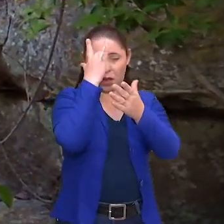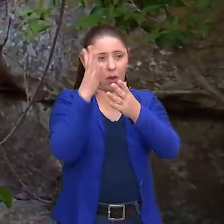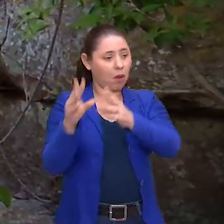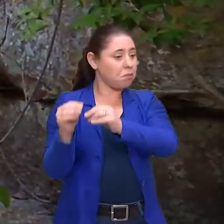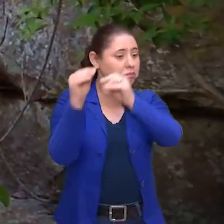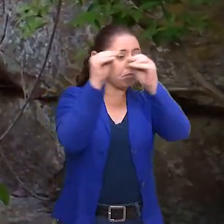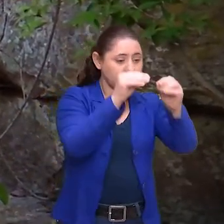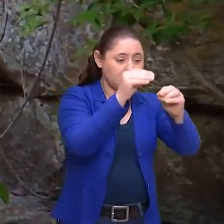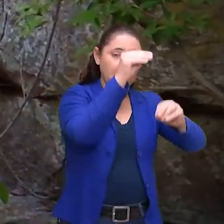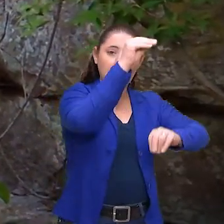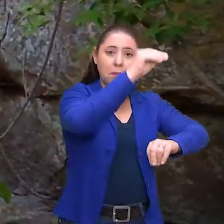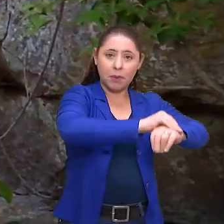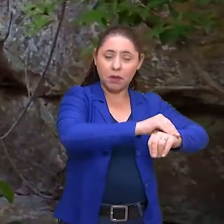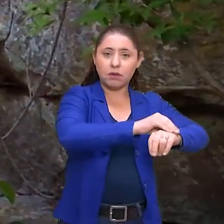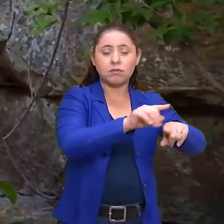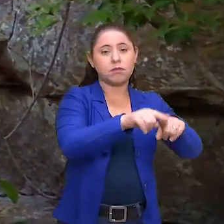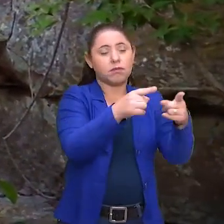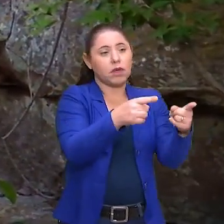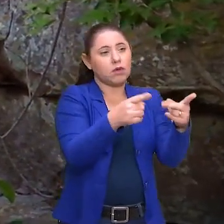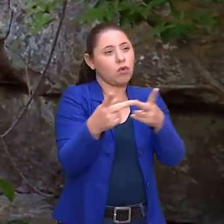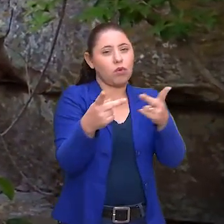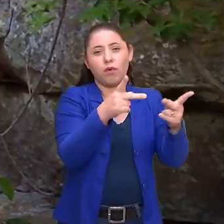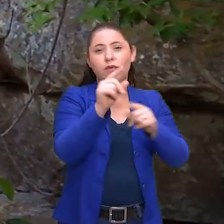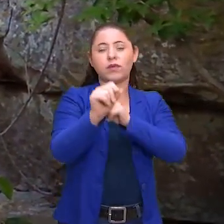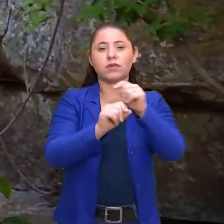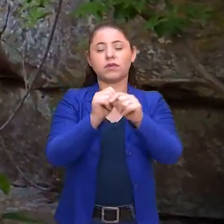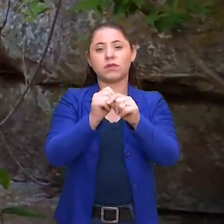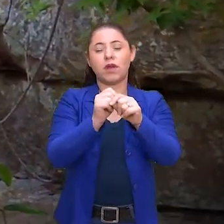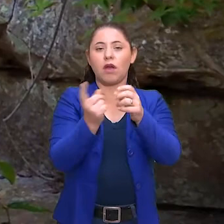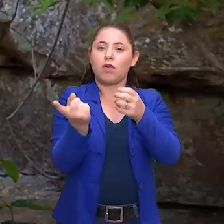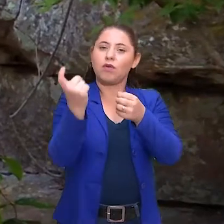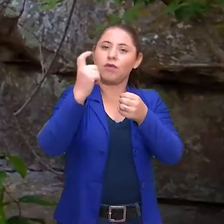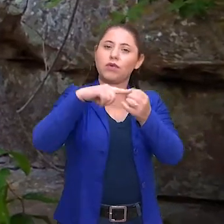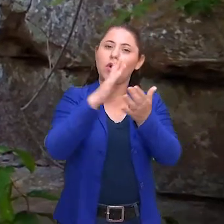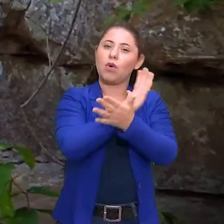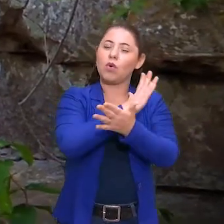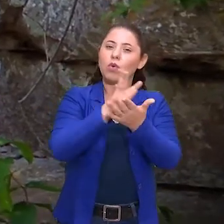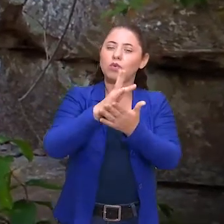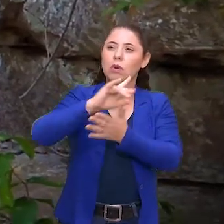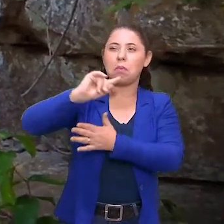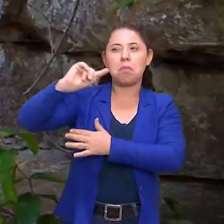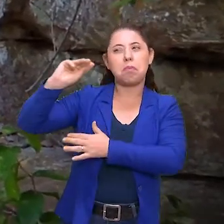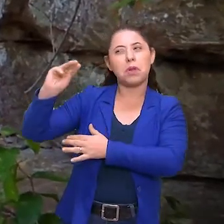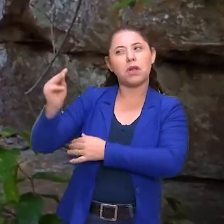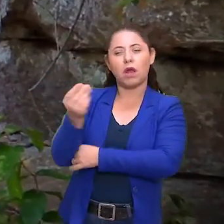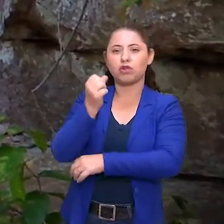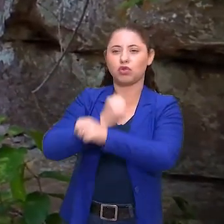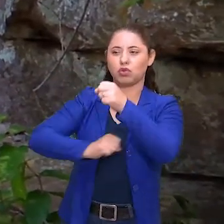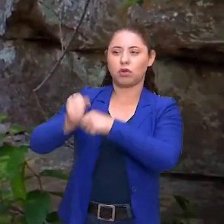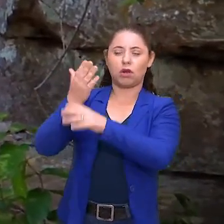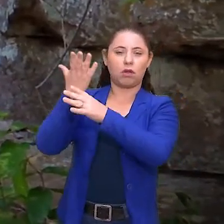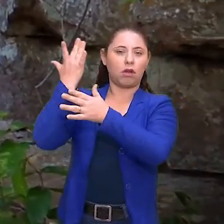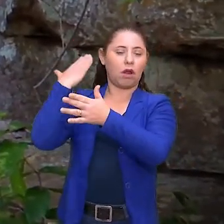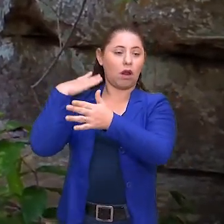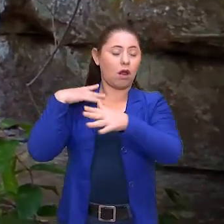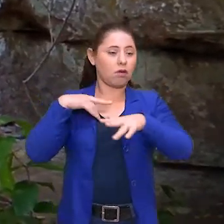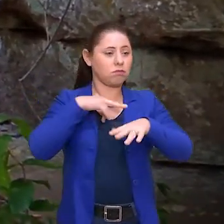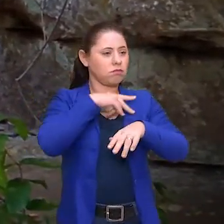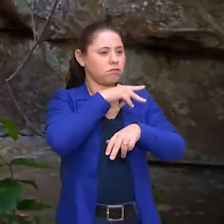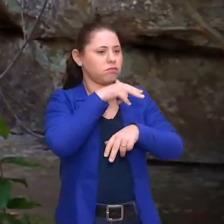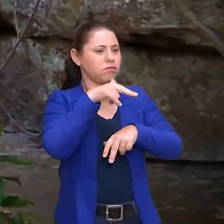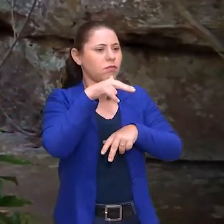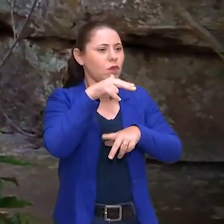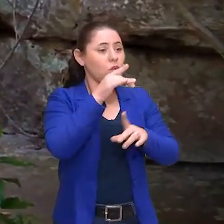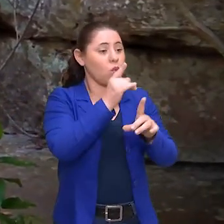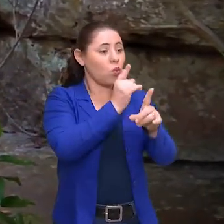ou alguém a pôs, a gente não sabe dizer. Mas ela nos convida para retornar alguns milhares de anos, né? Foi